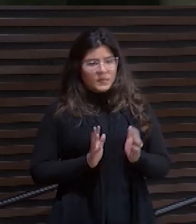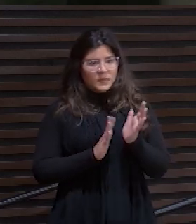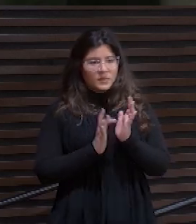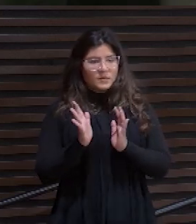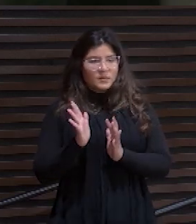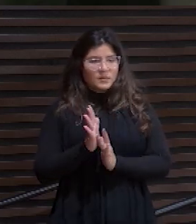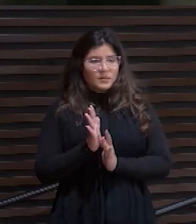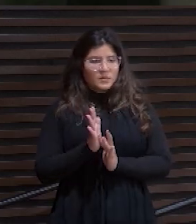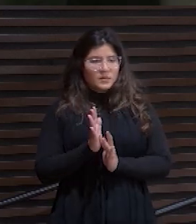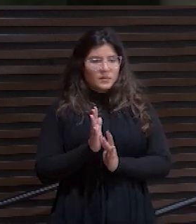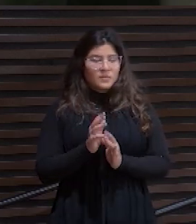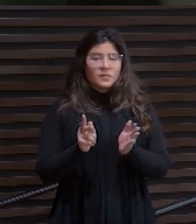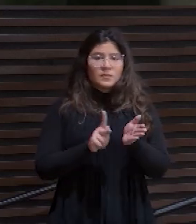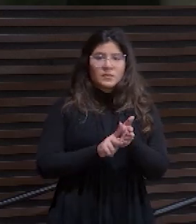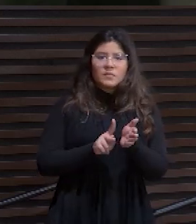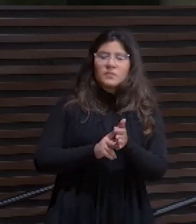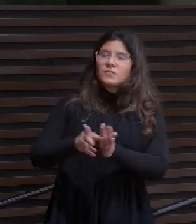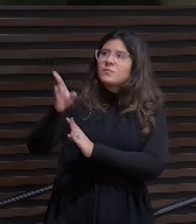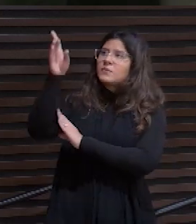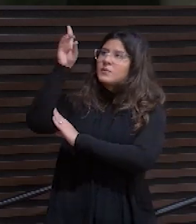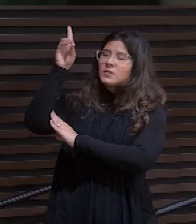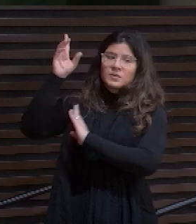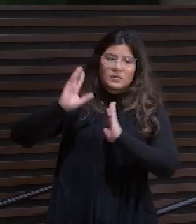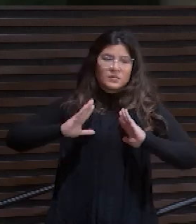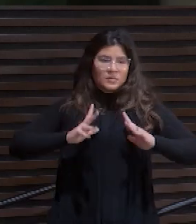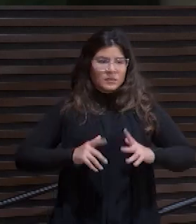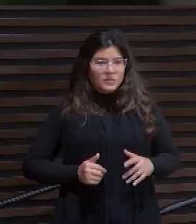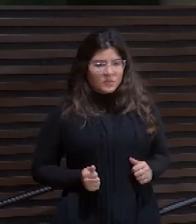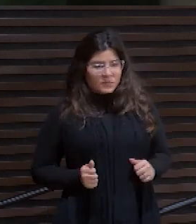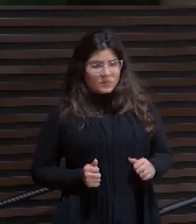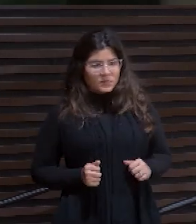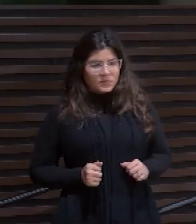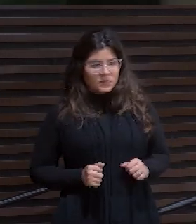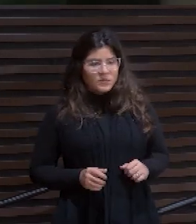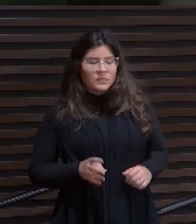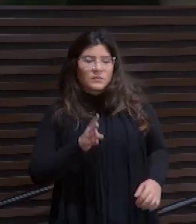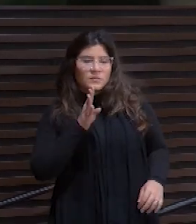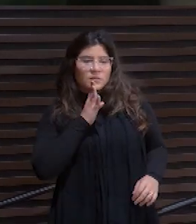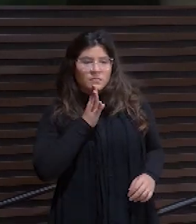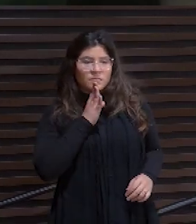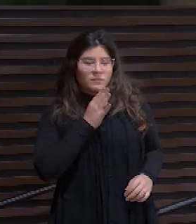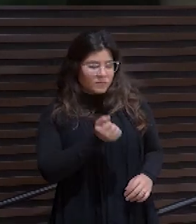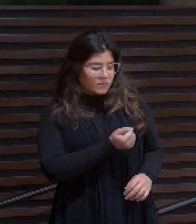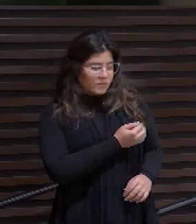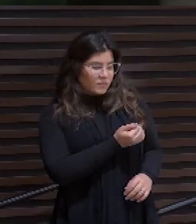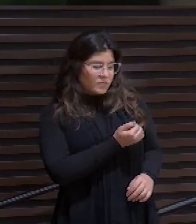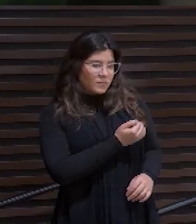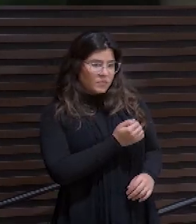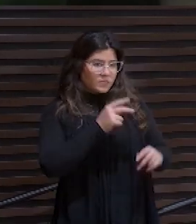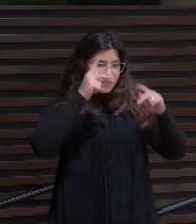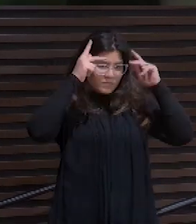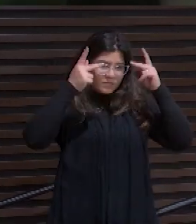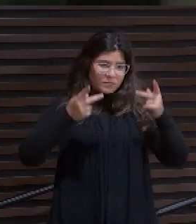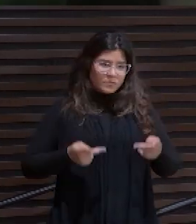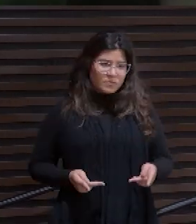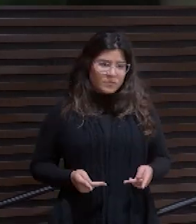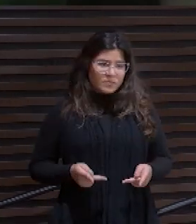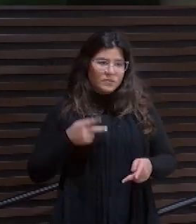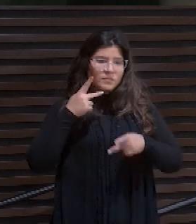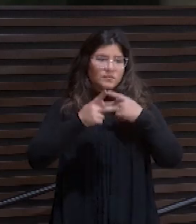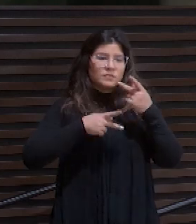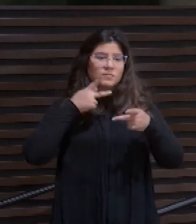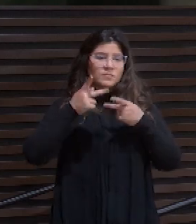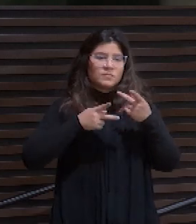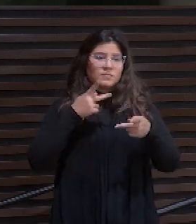Jesus, como o próprio Deus encarnado, aquele que é um com o Pai, conhecendo o coração humano, ele está dizendo